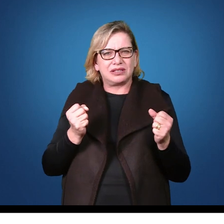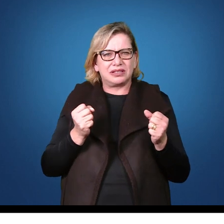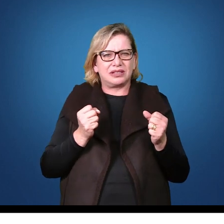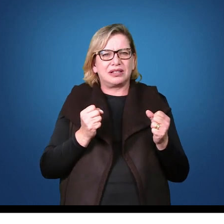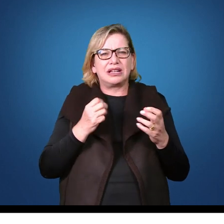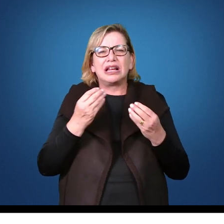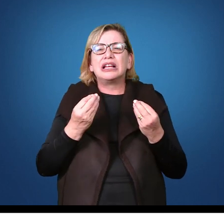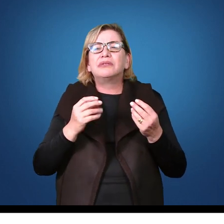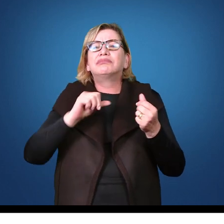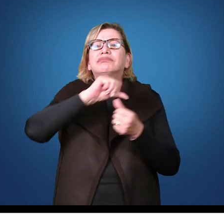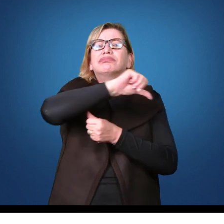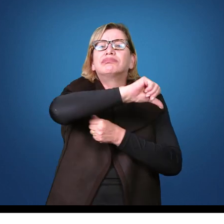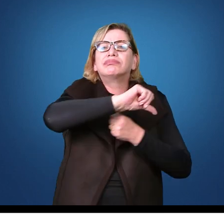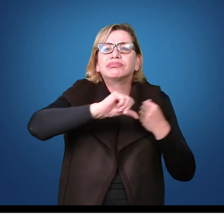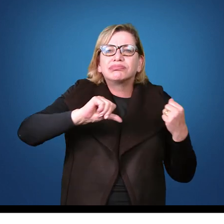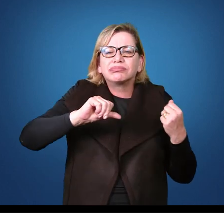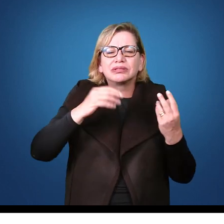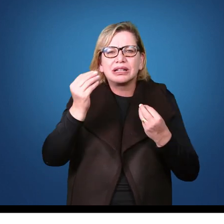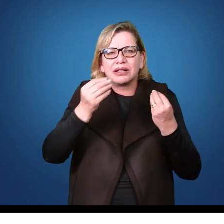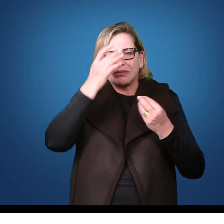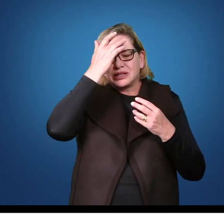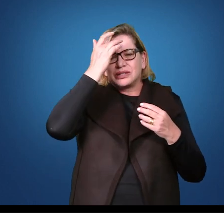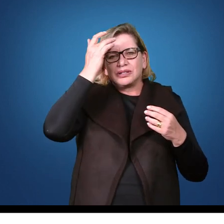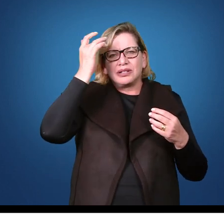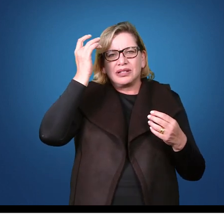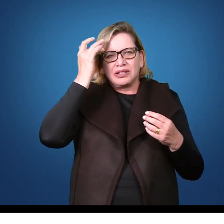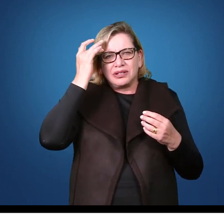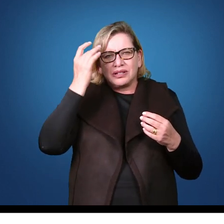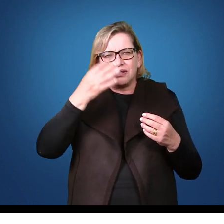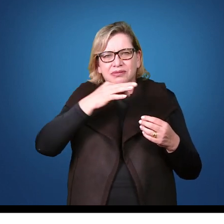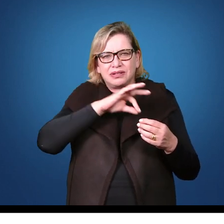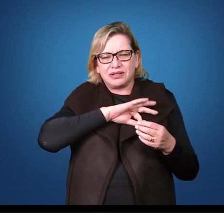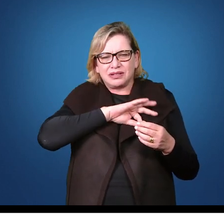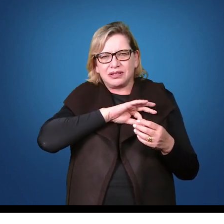bandoleiro, quem mais quer ser bandoleiro? Bandoleiro e quem quer ser detetive?